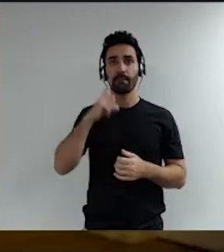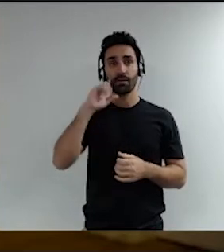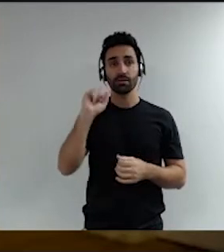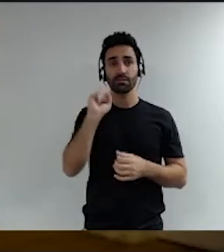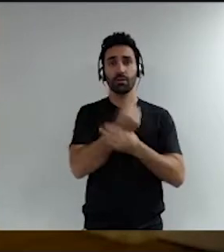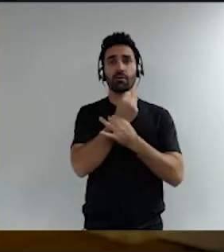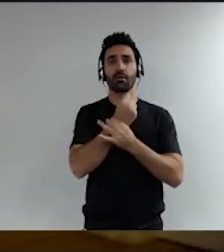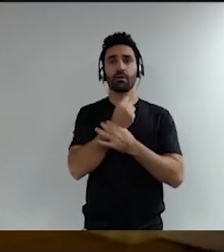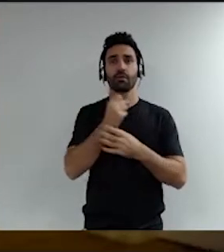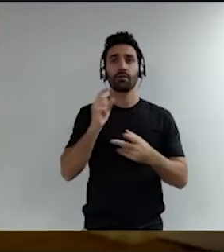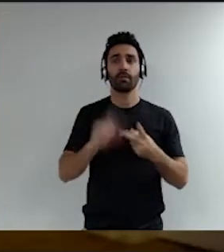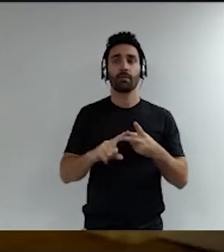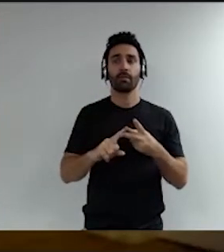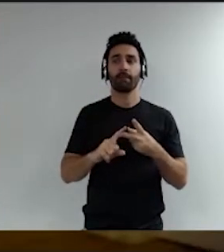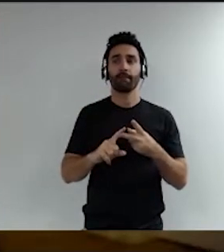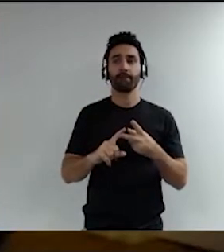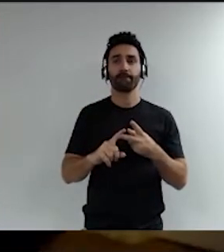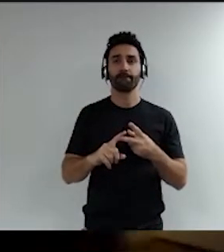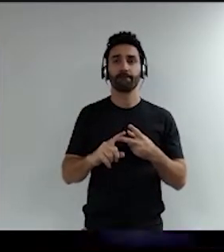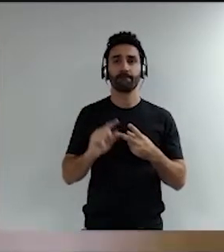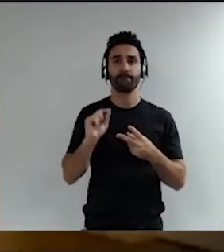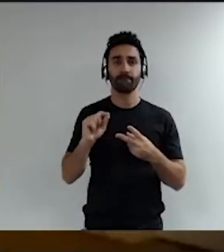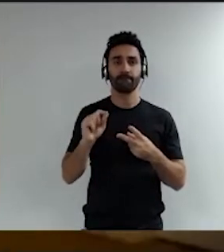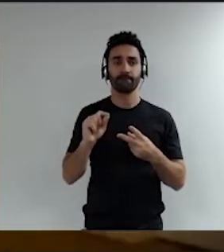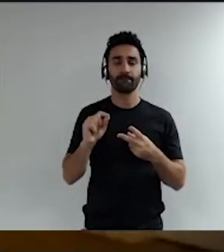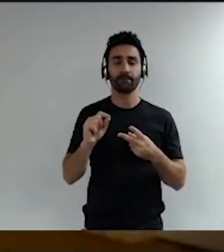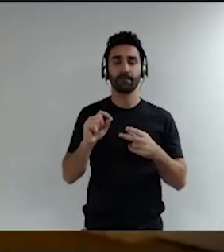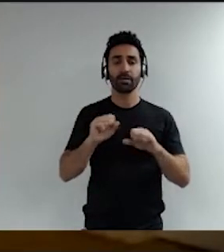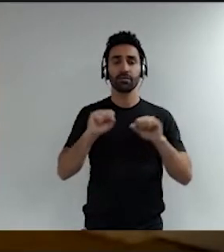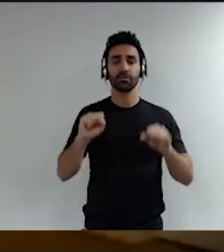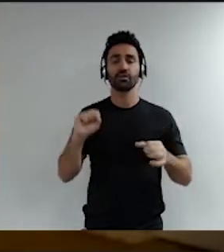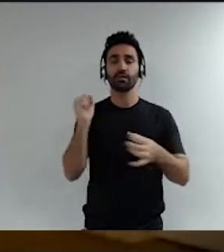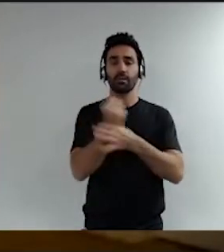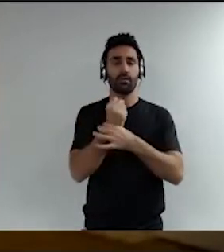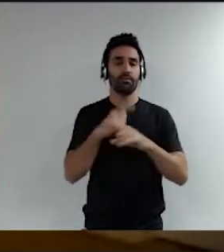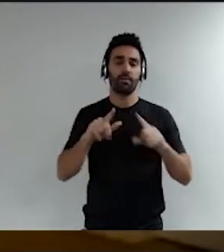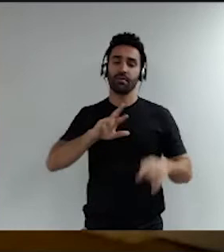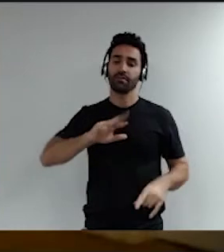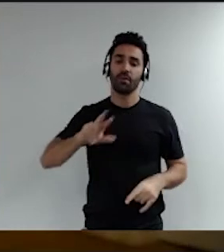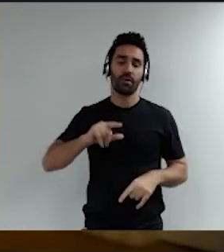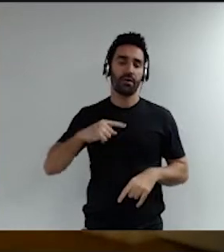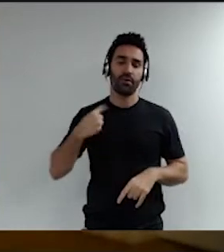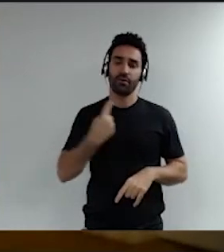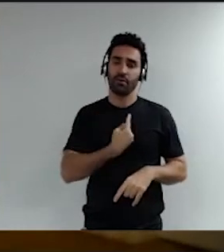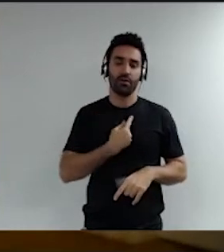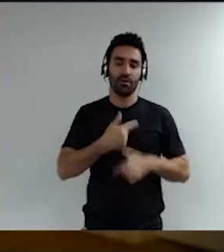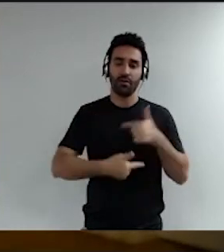magistrado e, consequentemente, segura o sistema. Mas não é a nossa tradição.